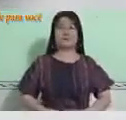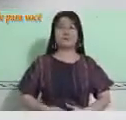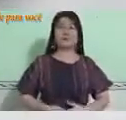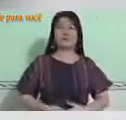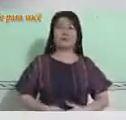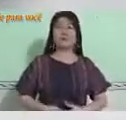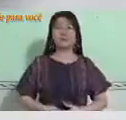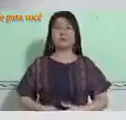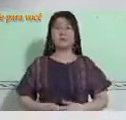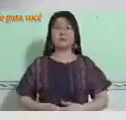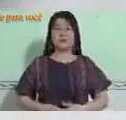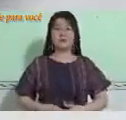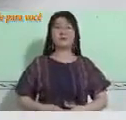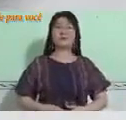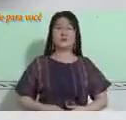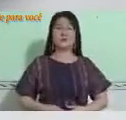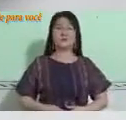desequilíbrio.